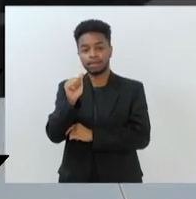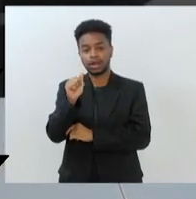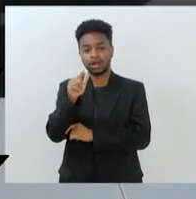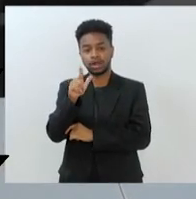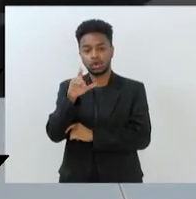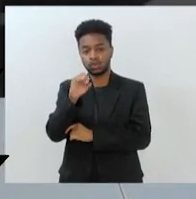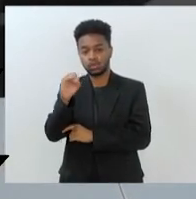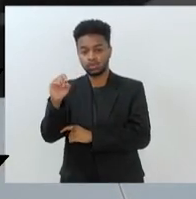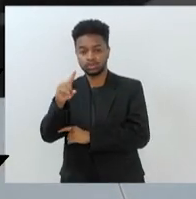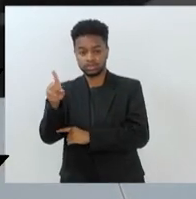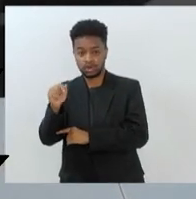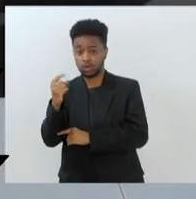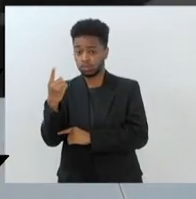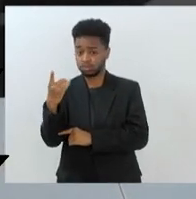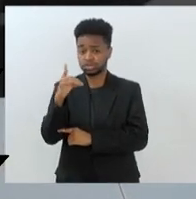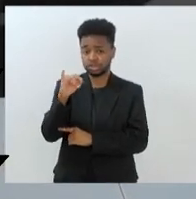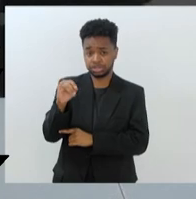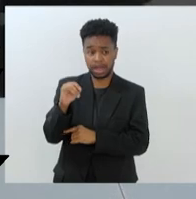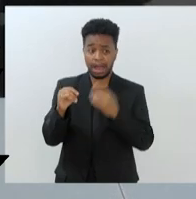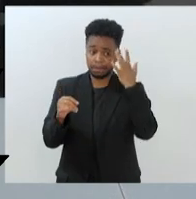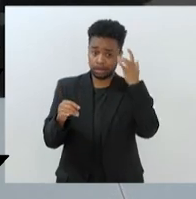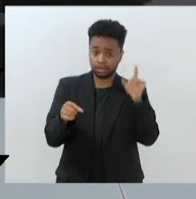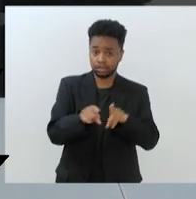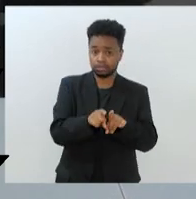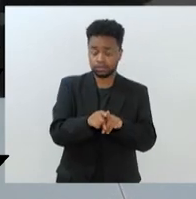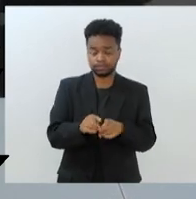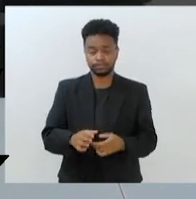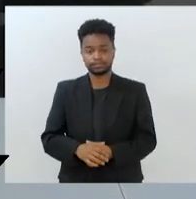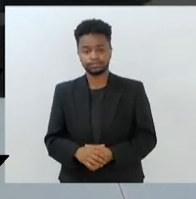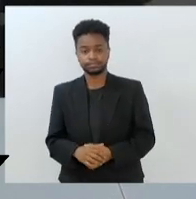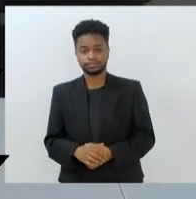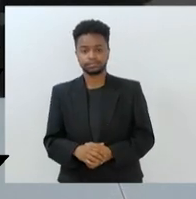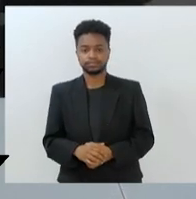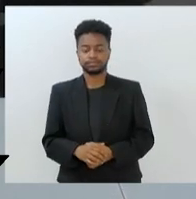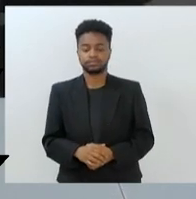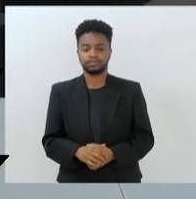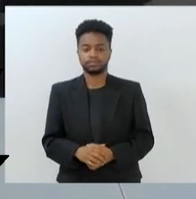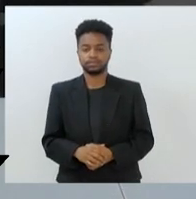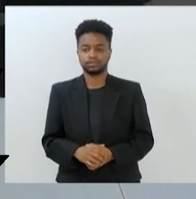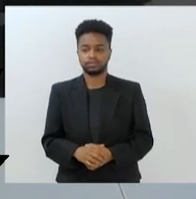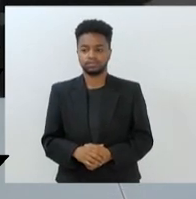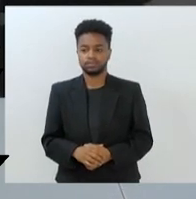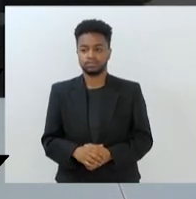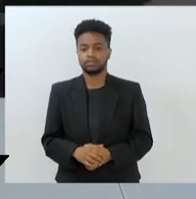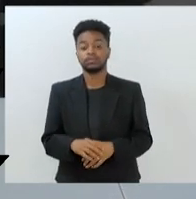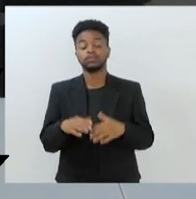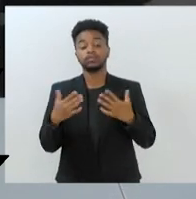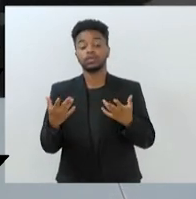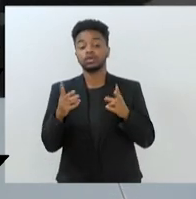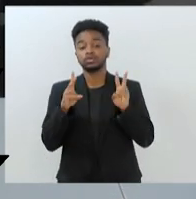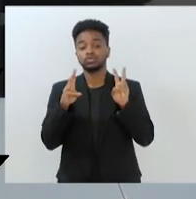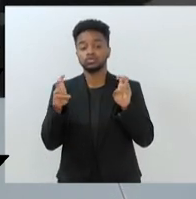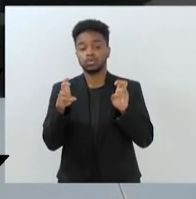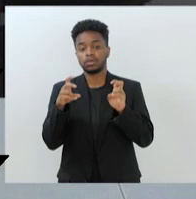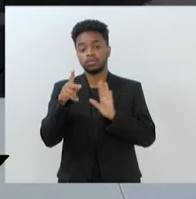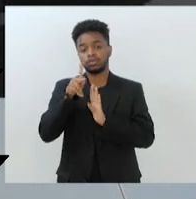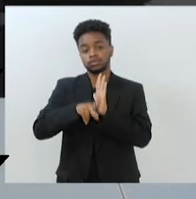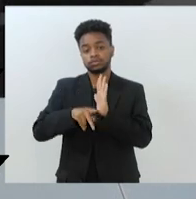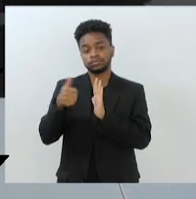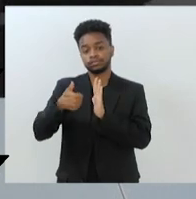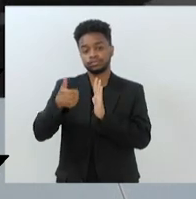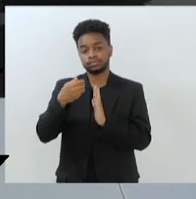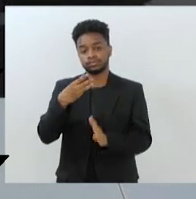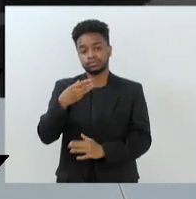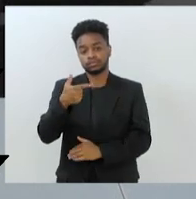outro também. Né. Então, em relação à questão do primeiro projeto